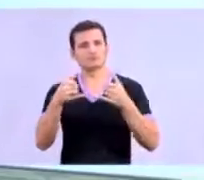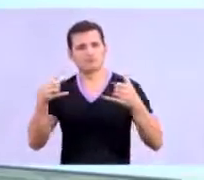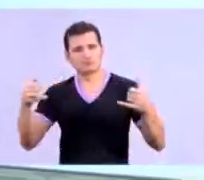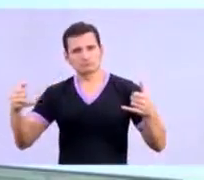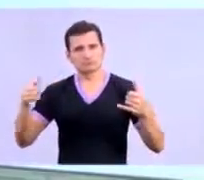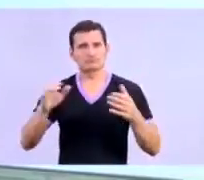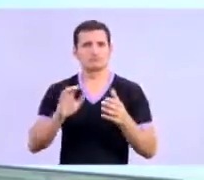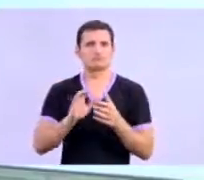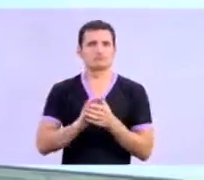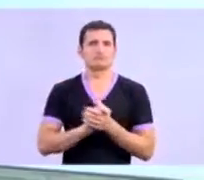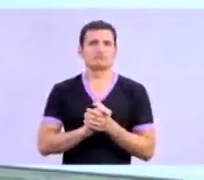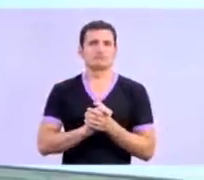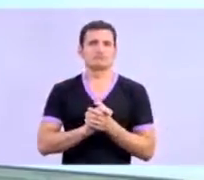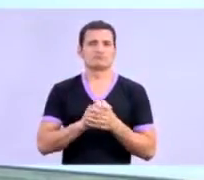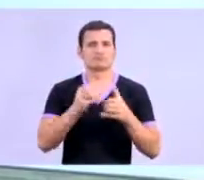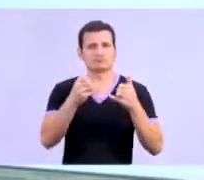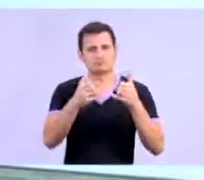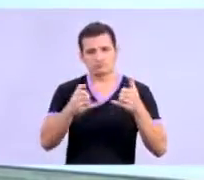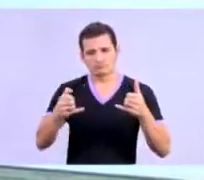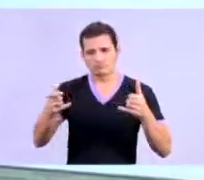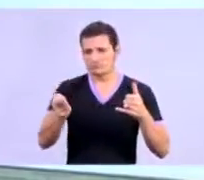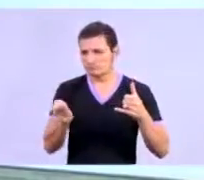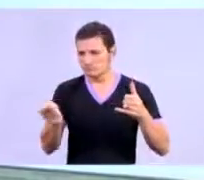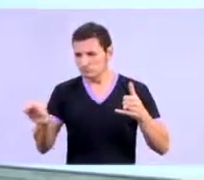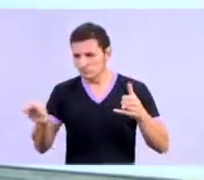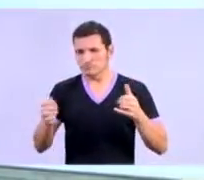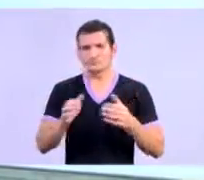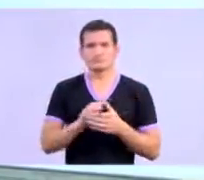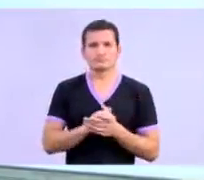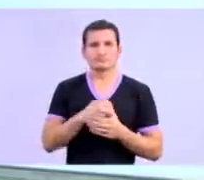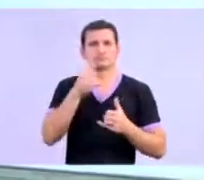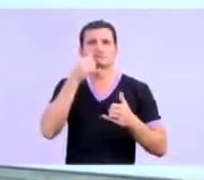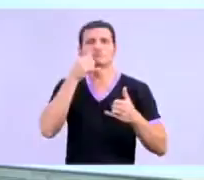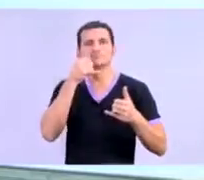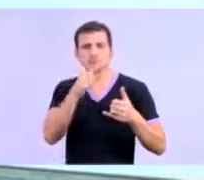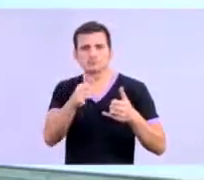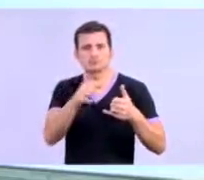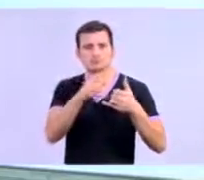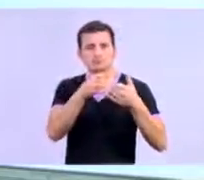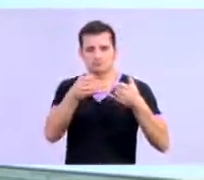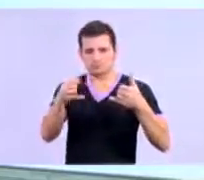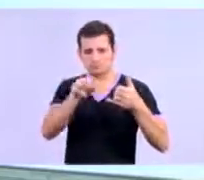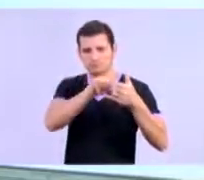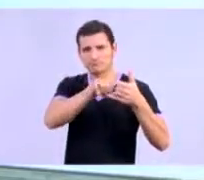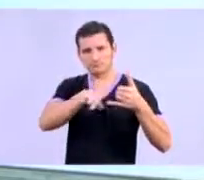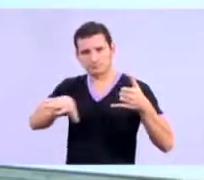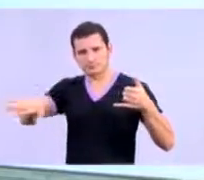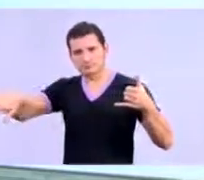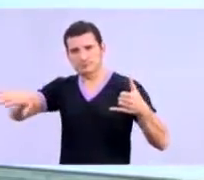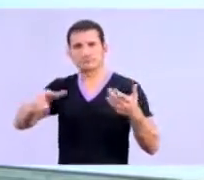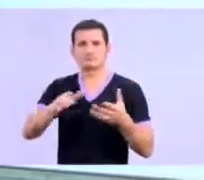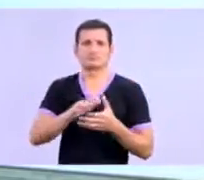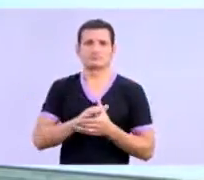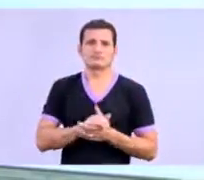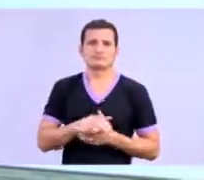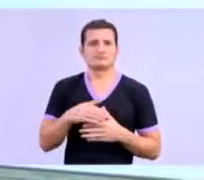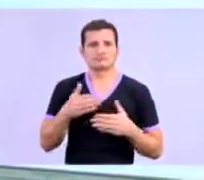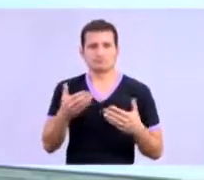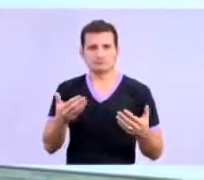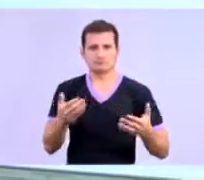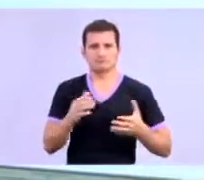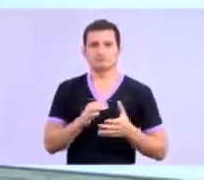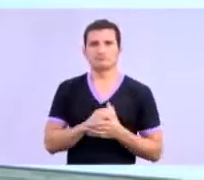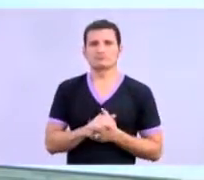a sinalização elétrica, a sinalização de ondas de rádio eletromagnéticas que estão acontecendo. Enfim,